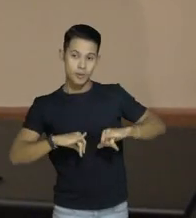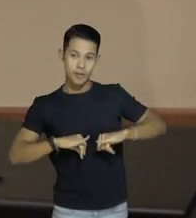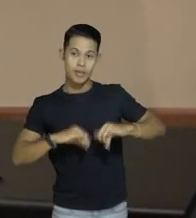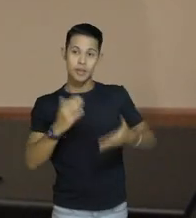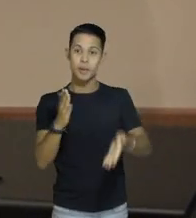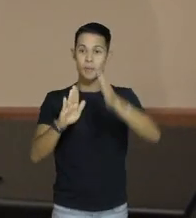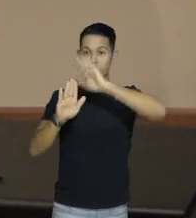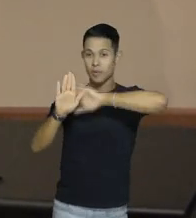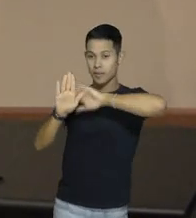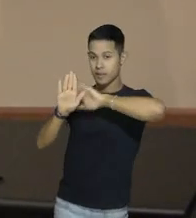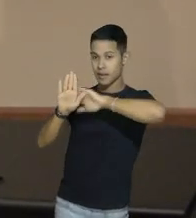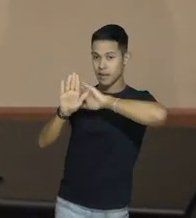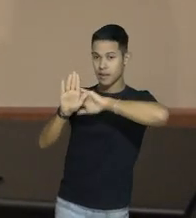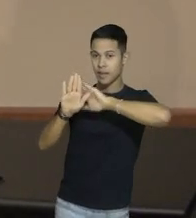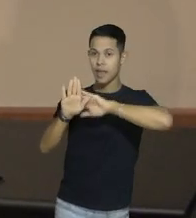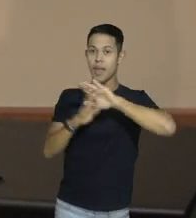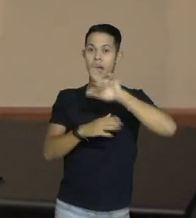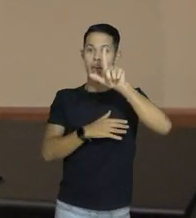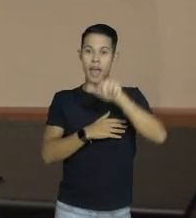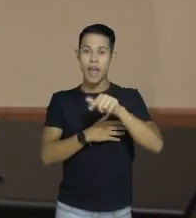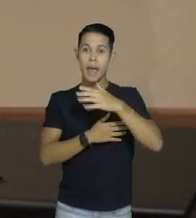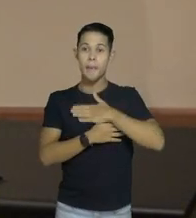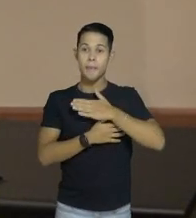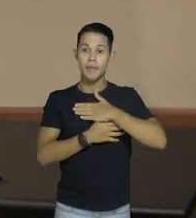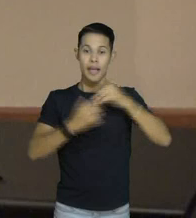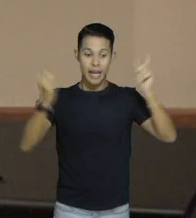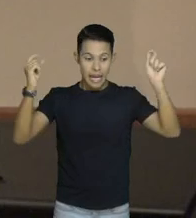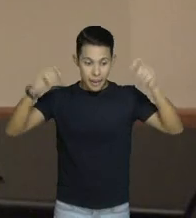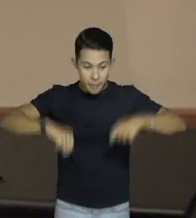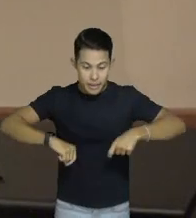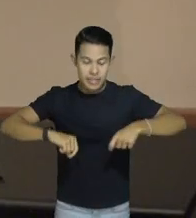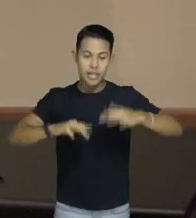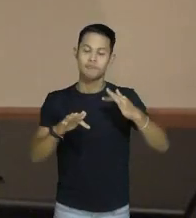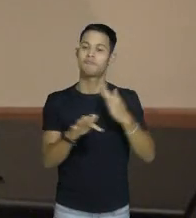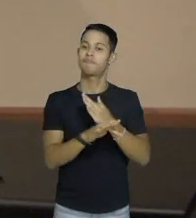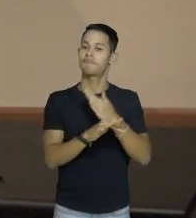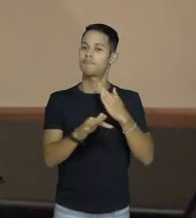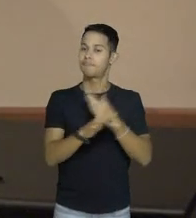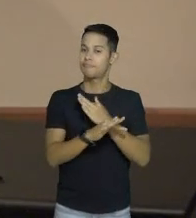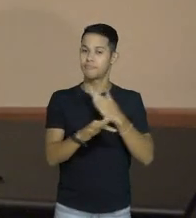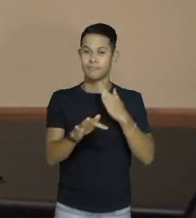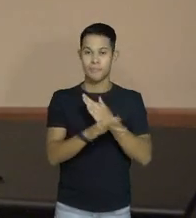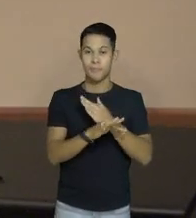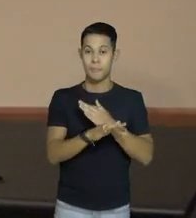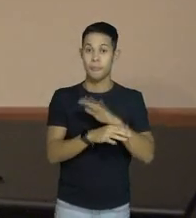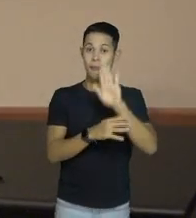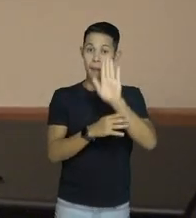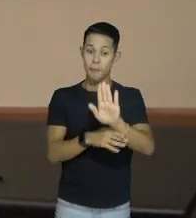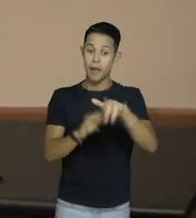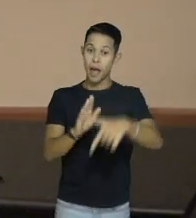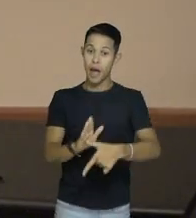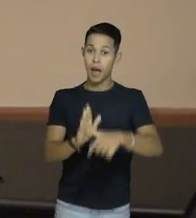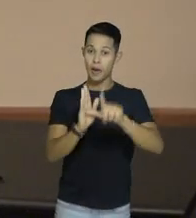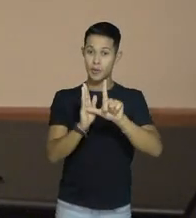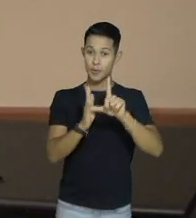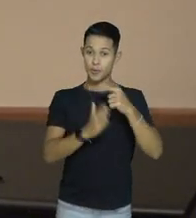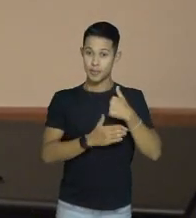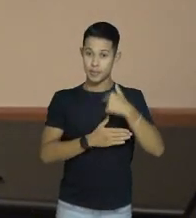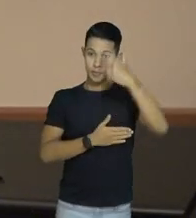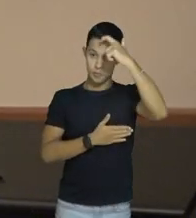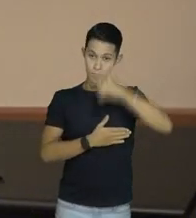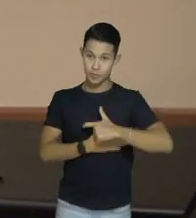trás, que é a minha capacidade de superar. Certo? Mas, para ter essa capacidade de superar,